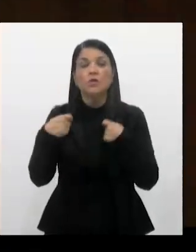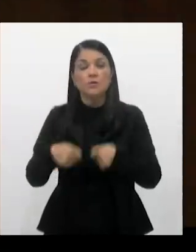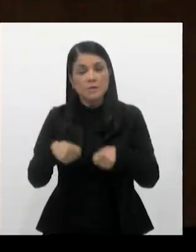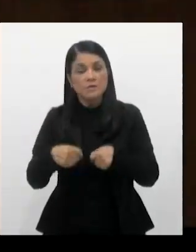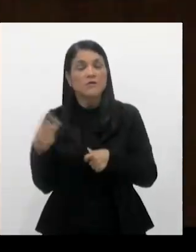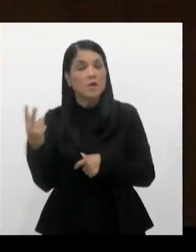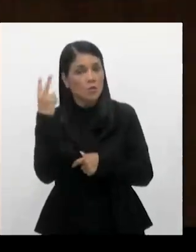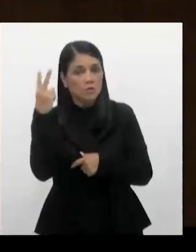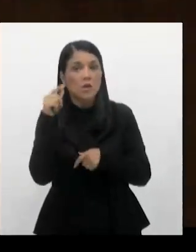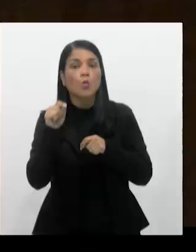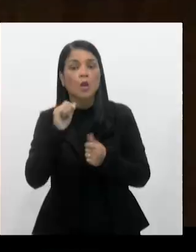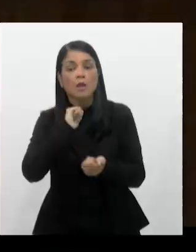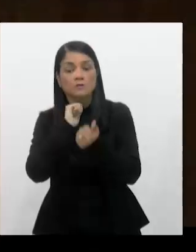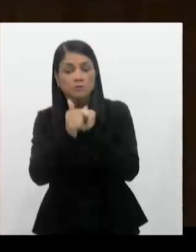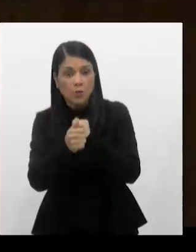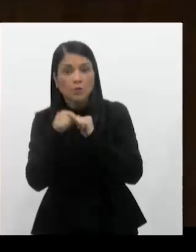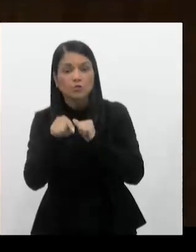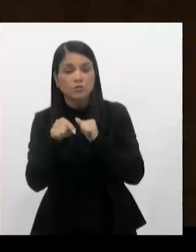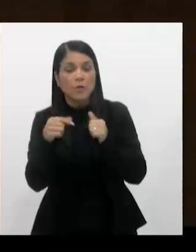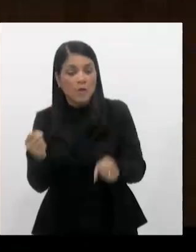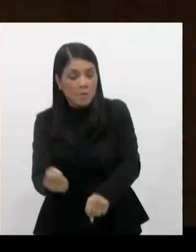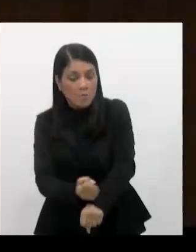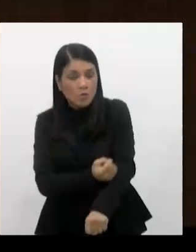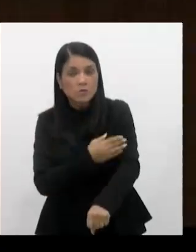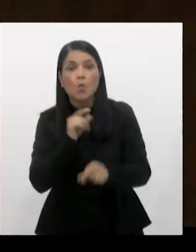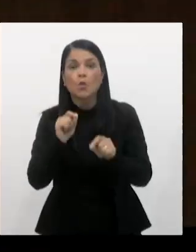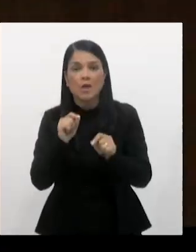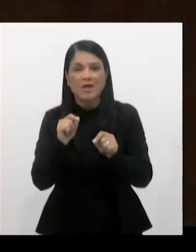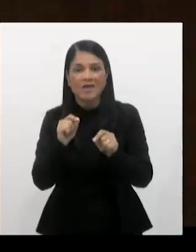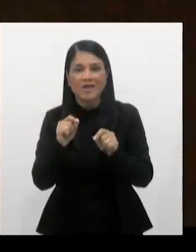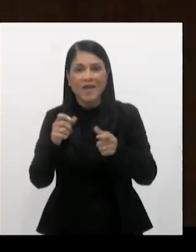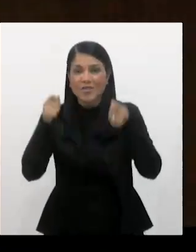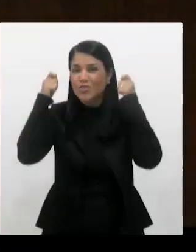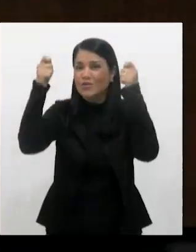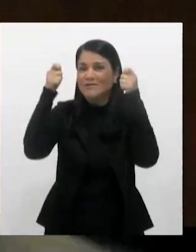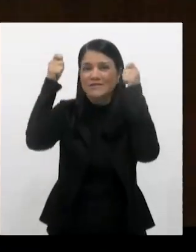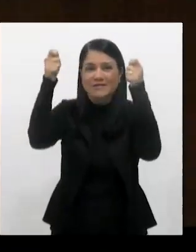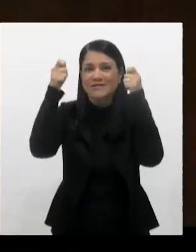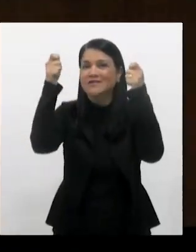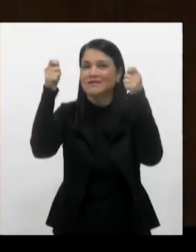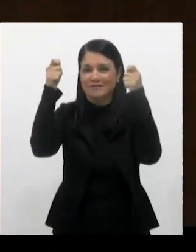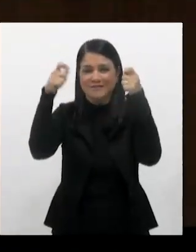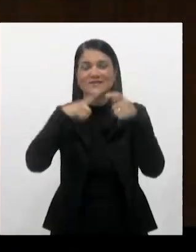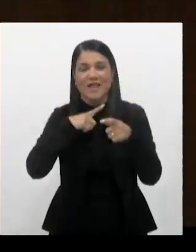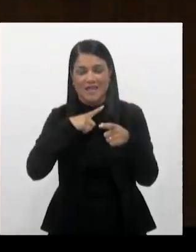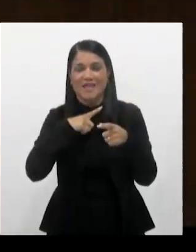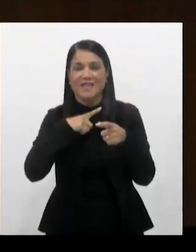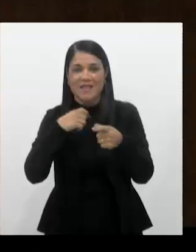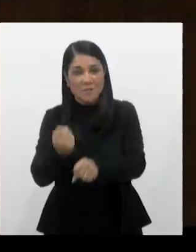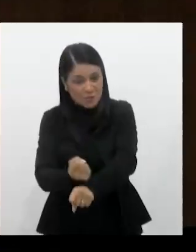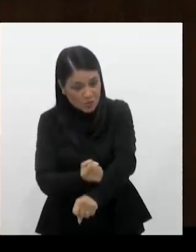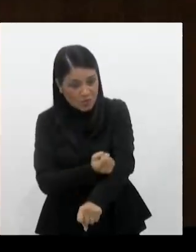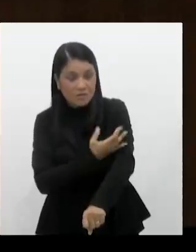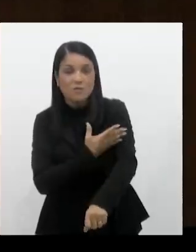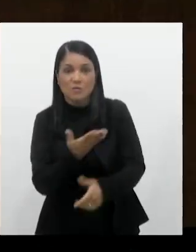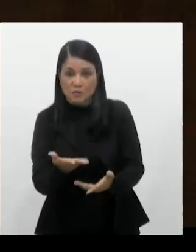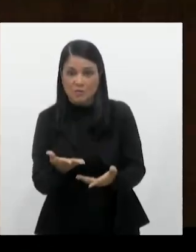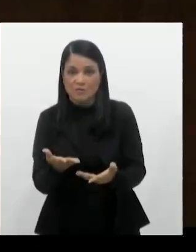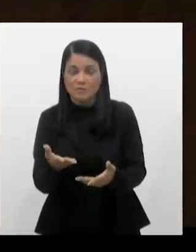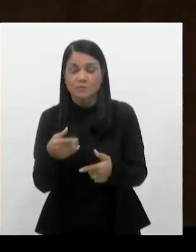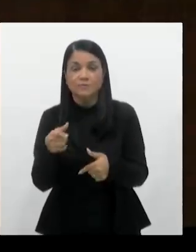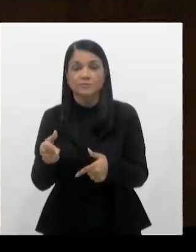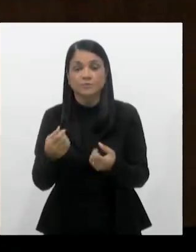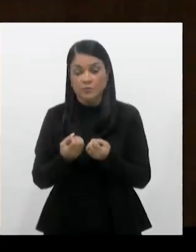esporte? O que faz a graça, a emoção do esporte? São as torcidas. Então, nós inclusive aqui, presidente